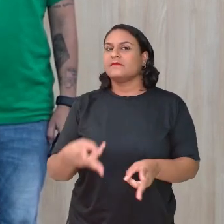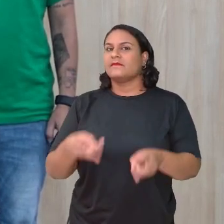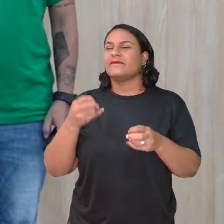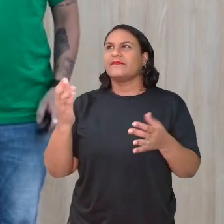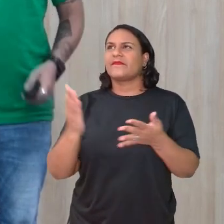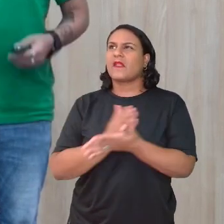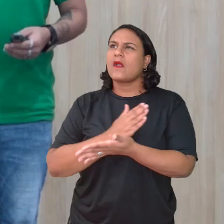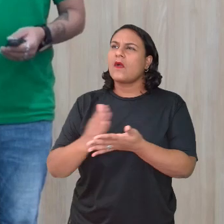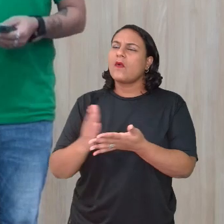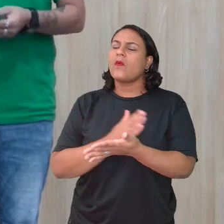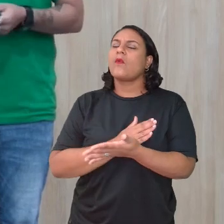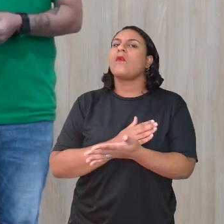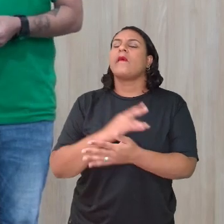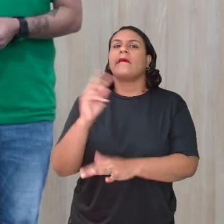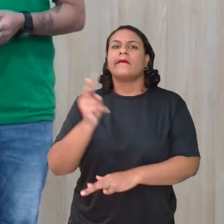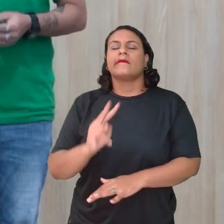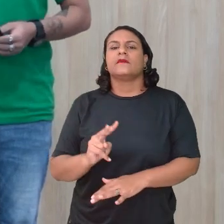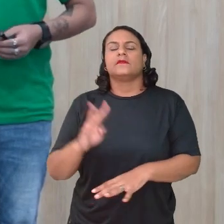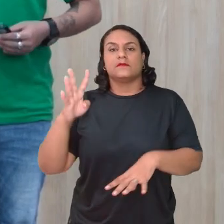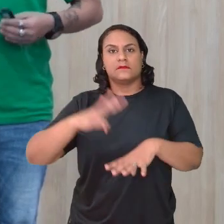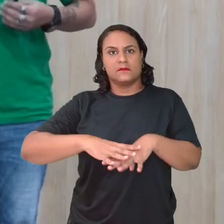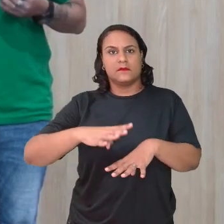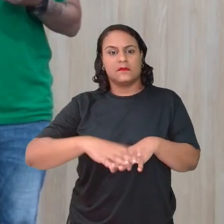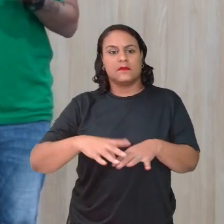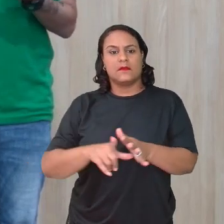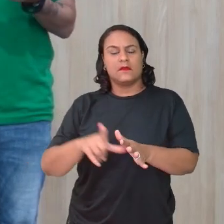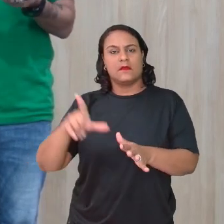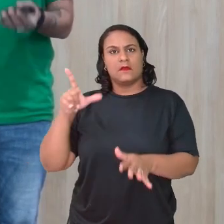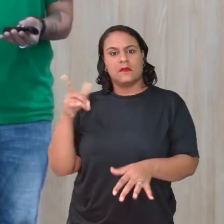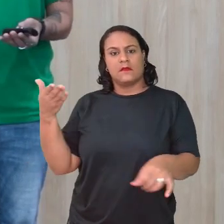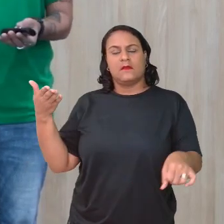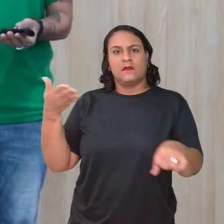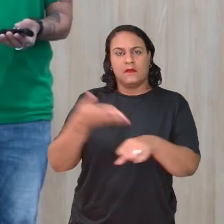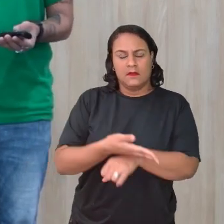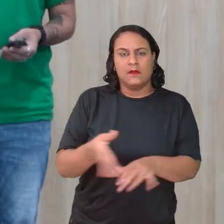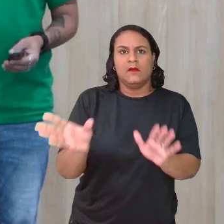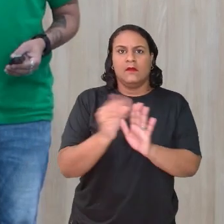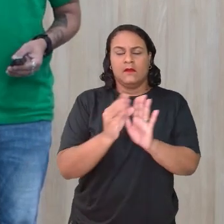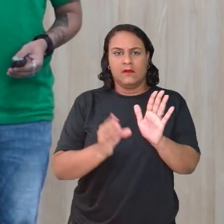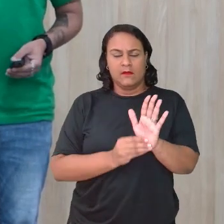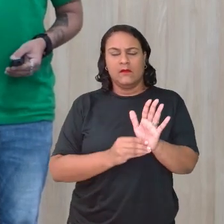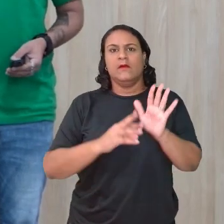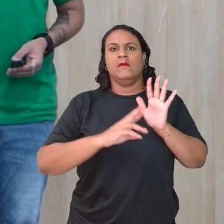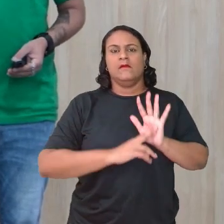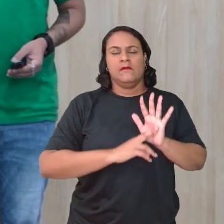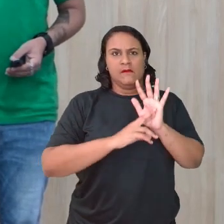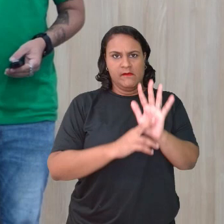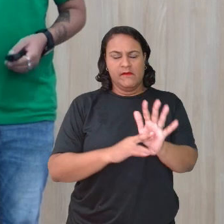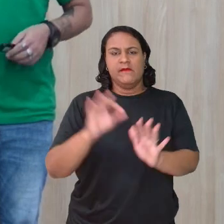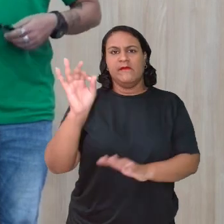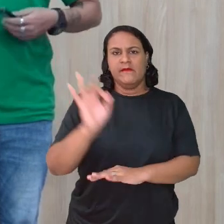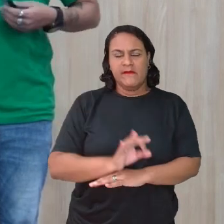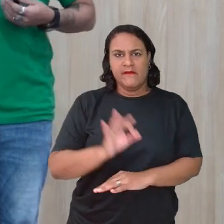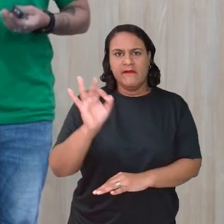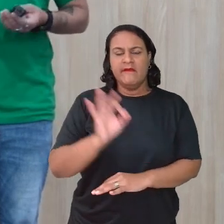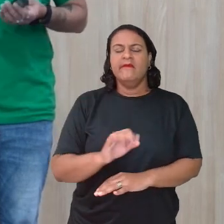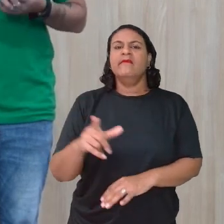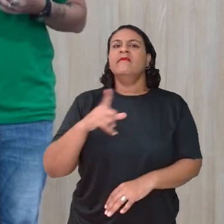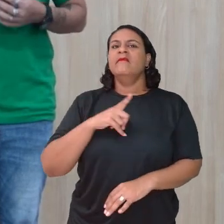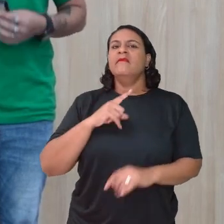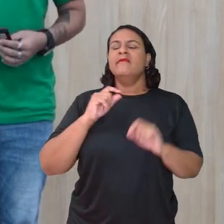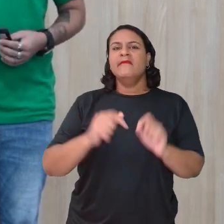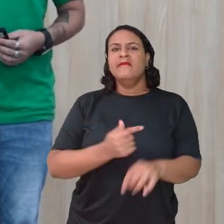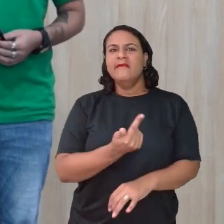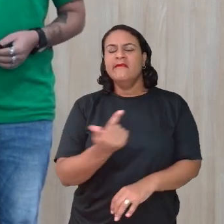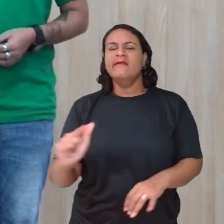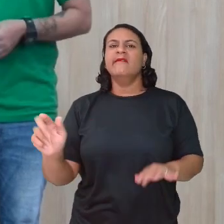muitas vezes, na aula de matemática, antes da gente chegar nessa representação percentual, a gente vai ter uma